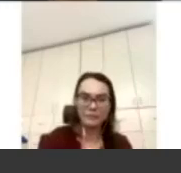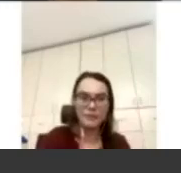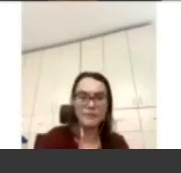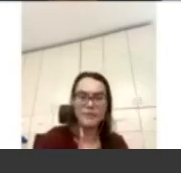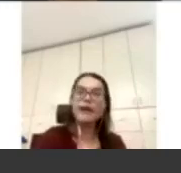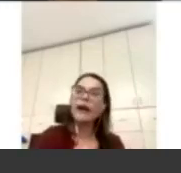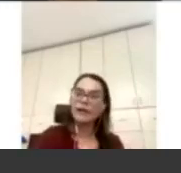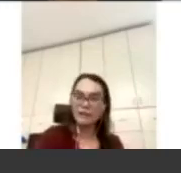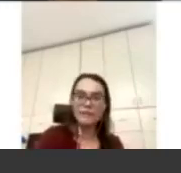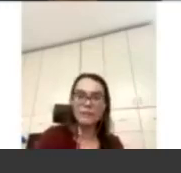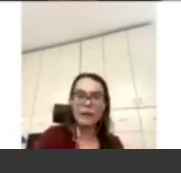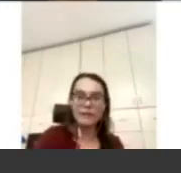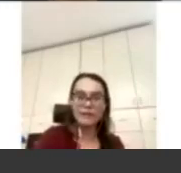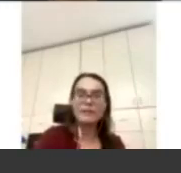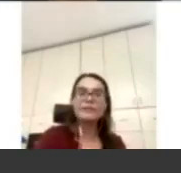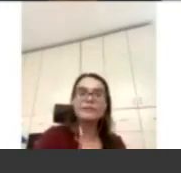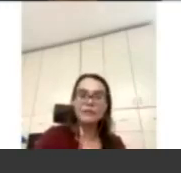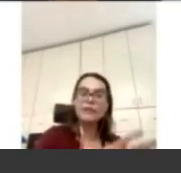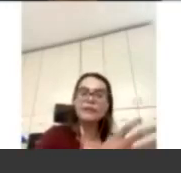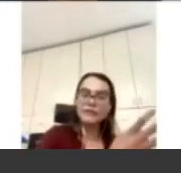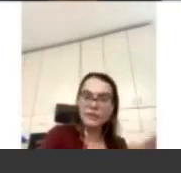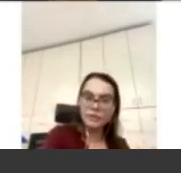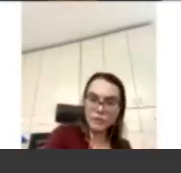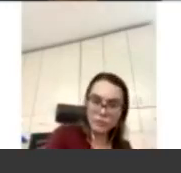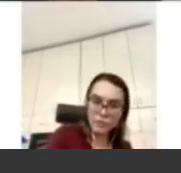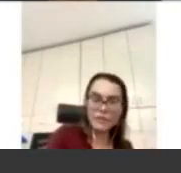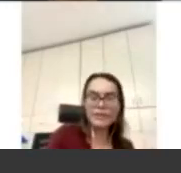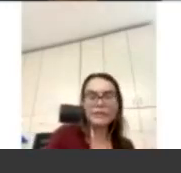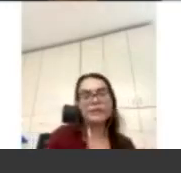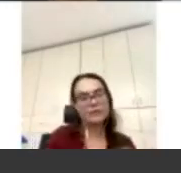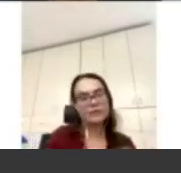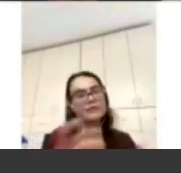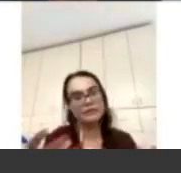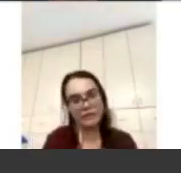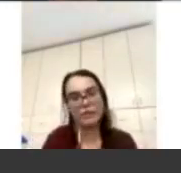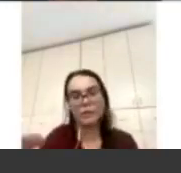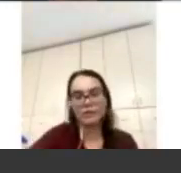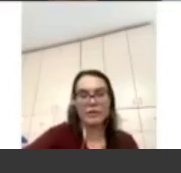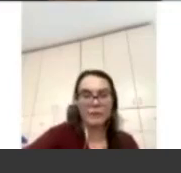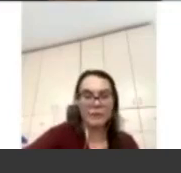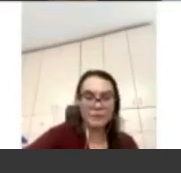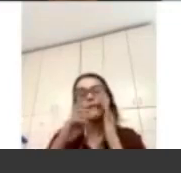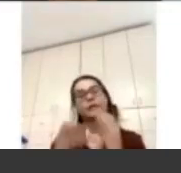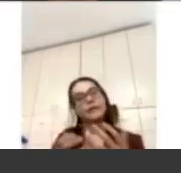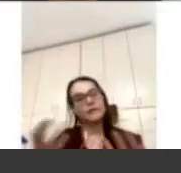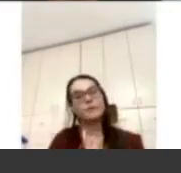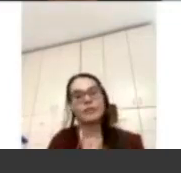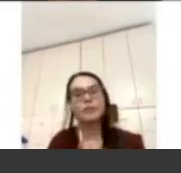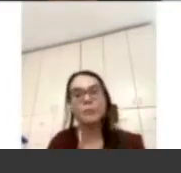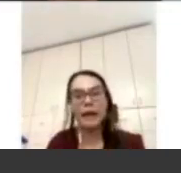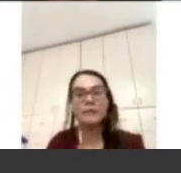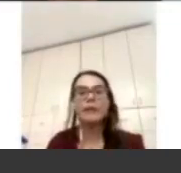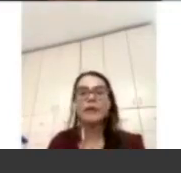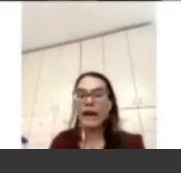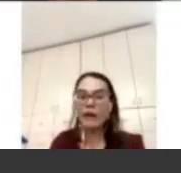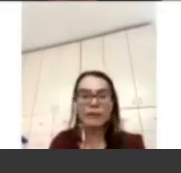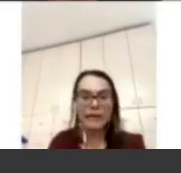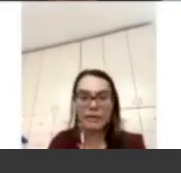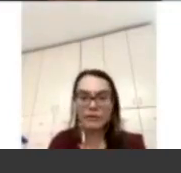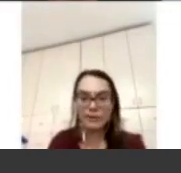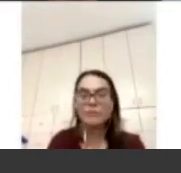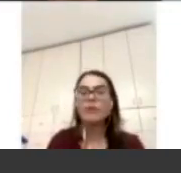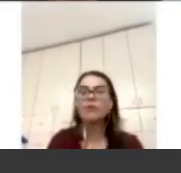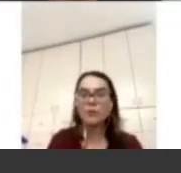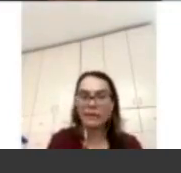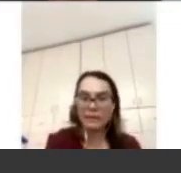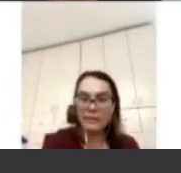e enfermeiros através do PAC, dentro da estratégia com o guia, dentro da estratégia com o treinamento. Então esse é o objetivo do PAC, melhorar a qualidade